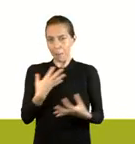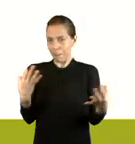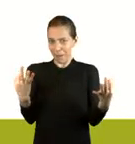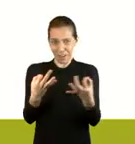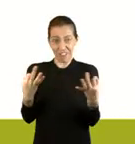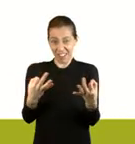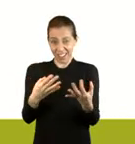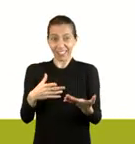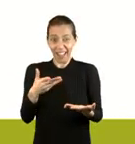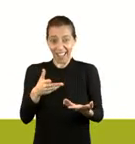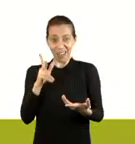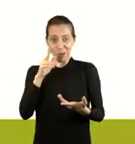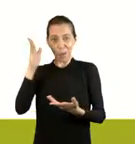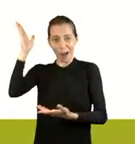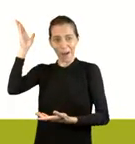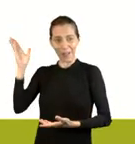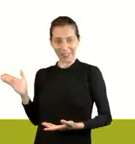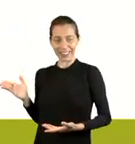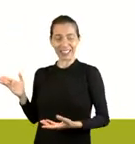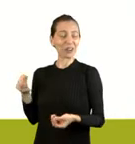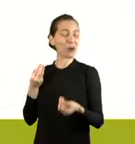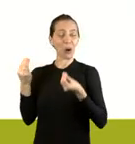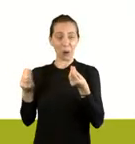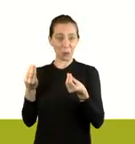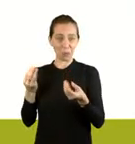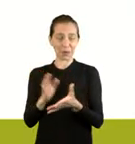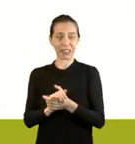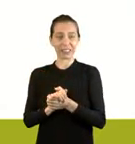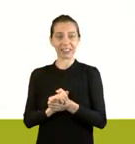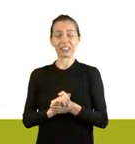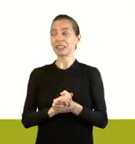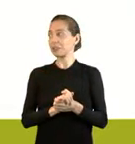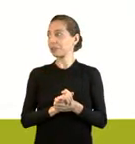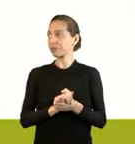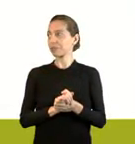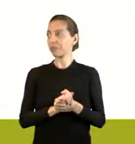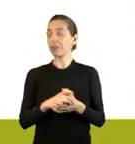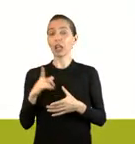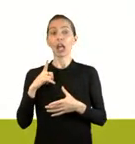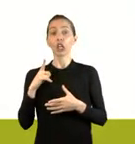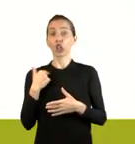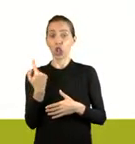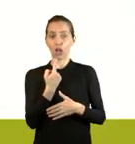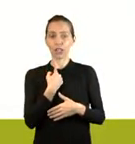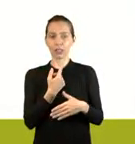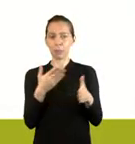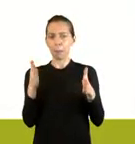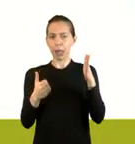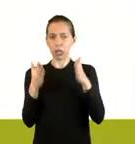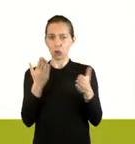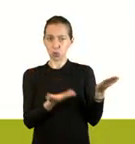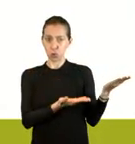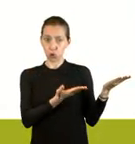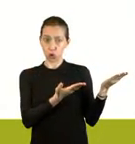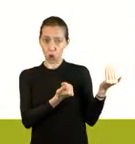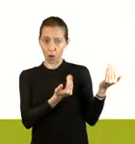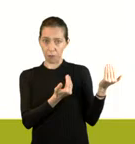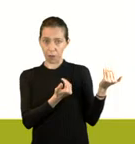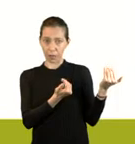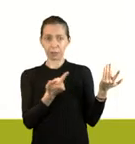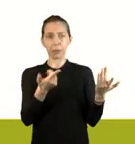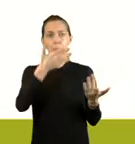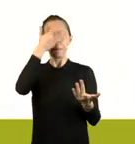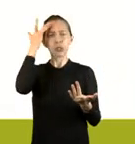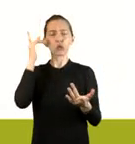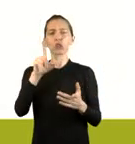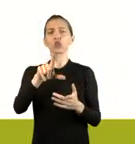Como seria essa vida perfeita? Então, a gente tem o quê? Na juventude, a pessoa determina o objetivo da